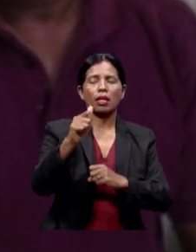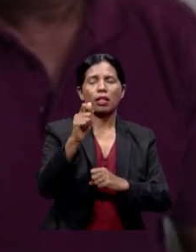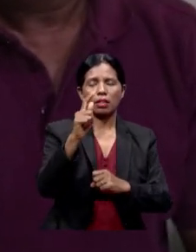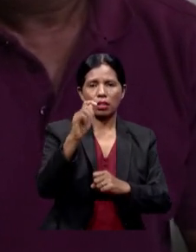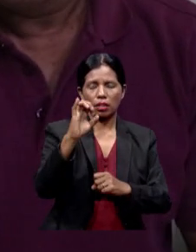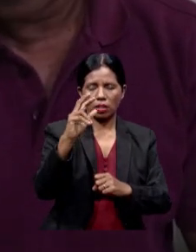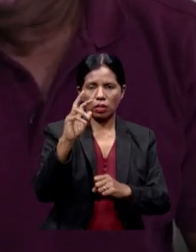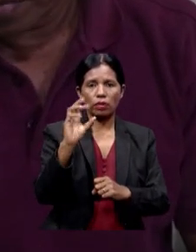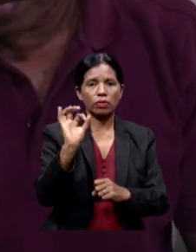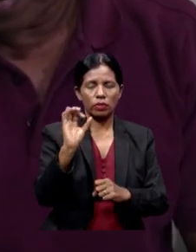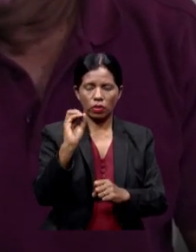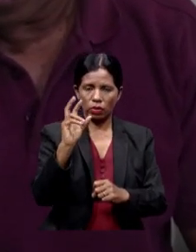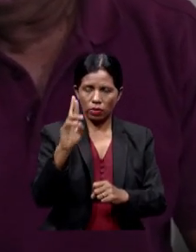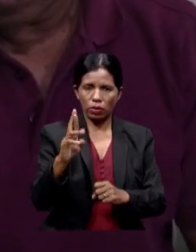aprecia TV